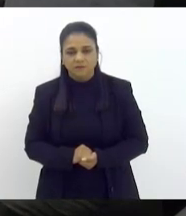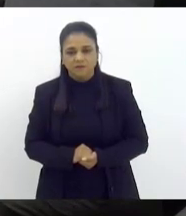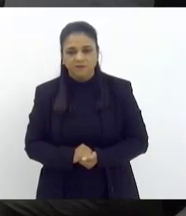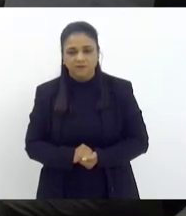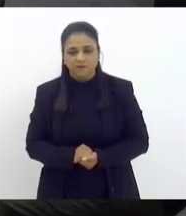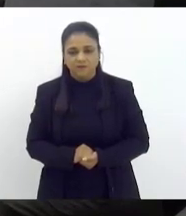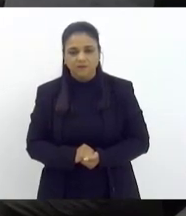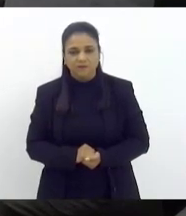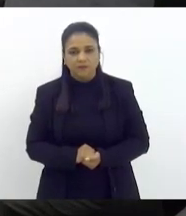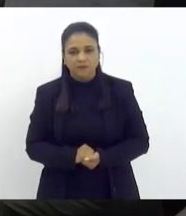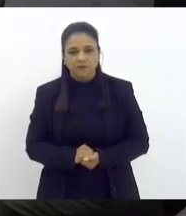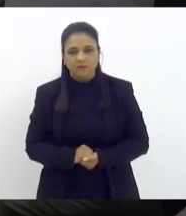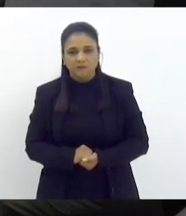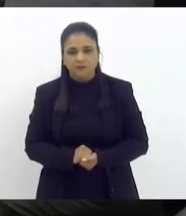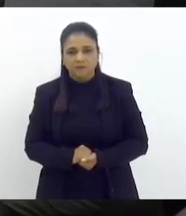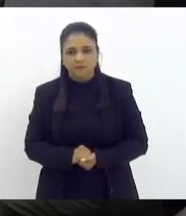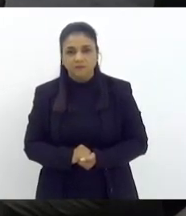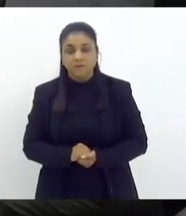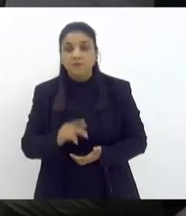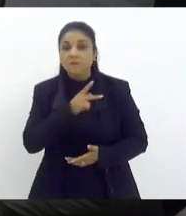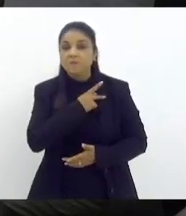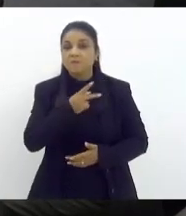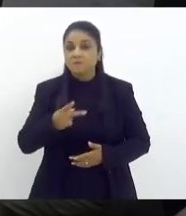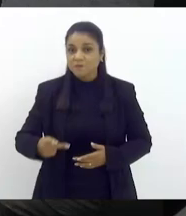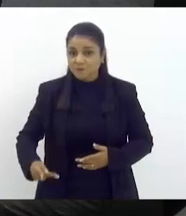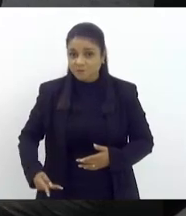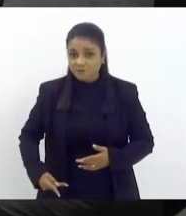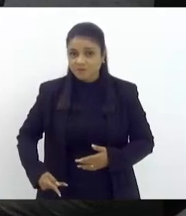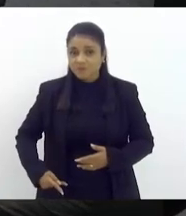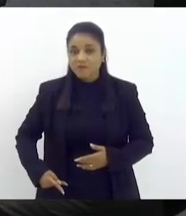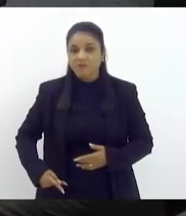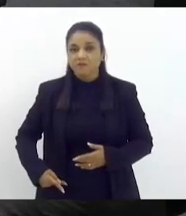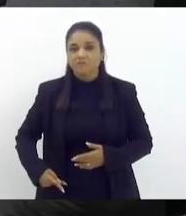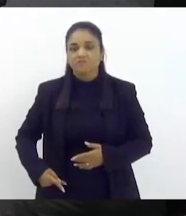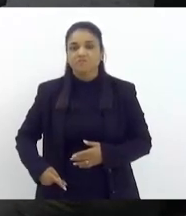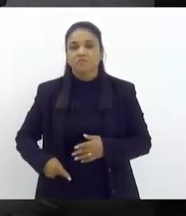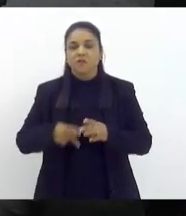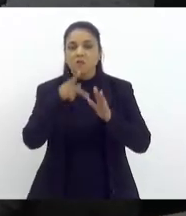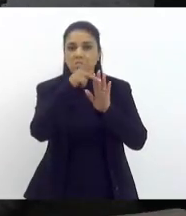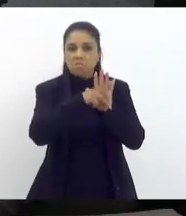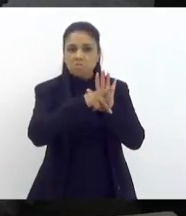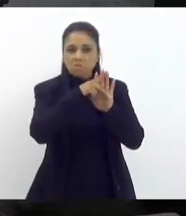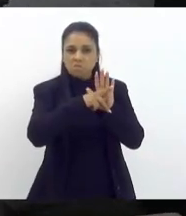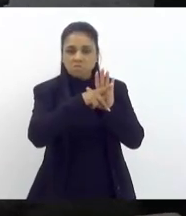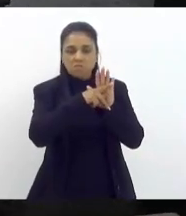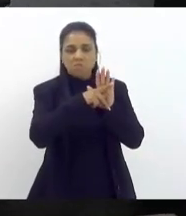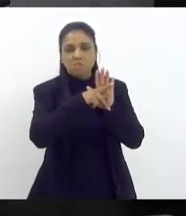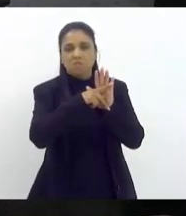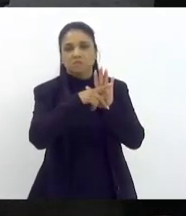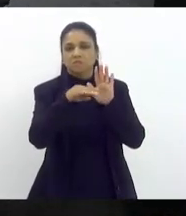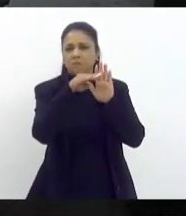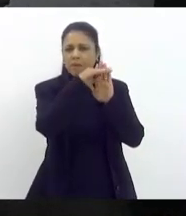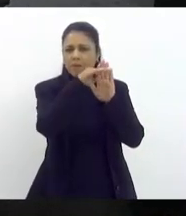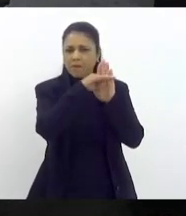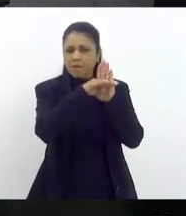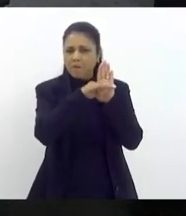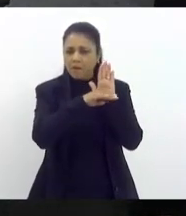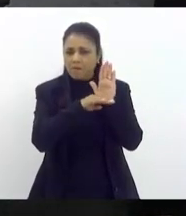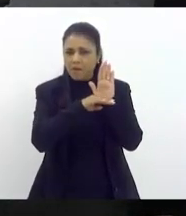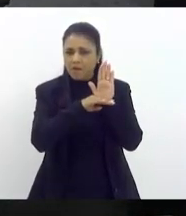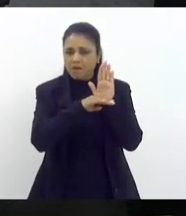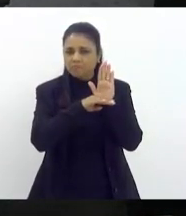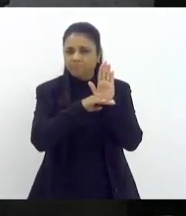bom Presidente a presença desse projeto na pauta de hoje me move